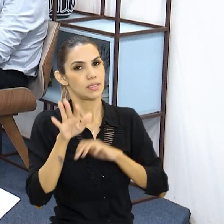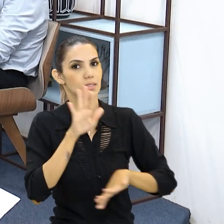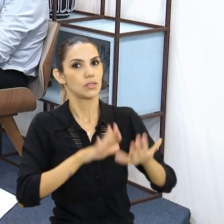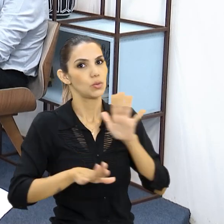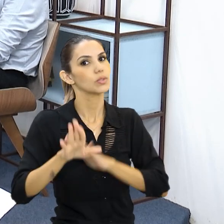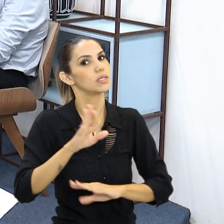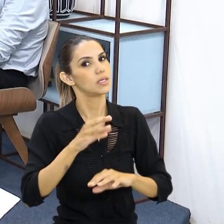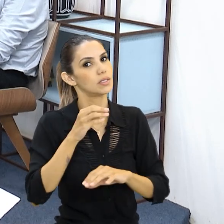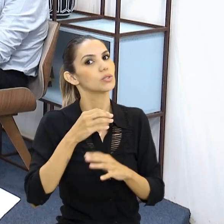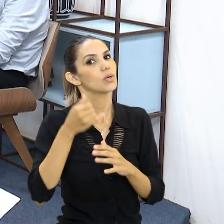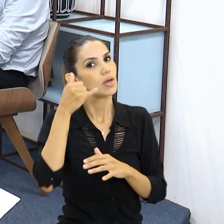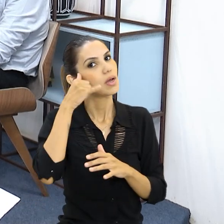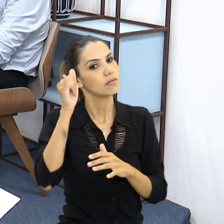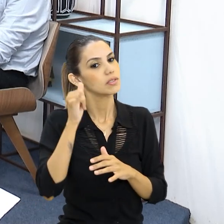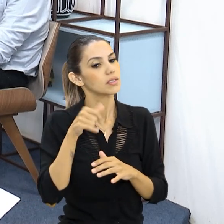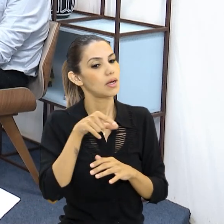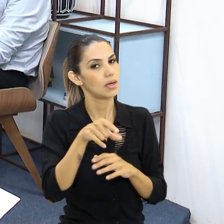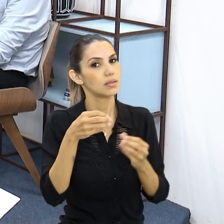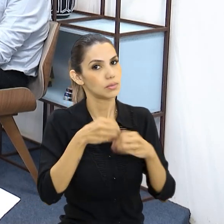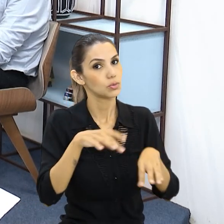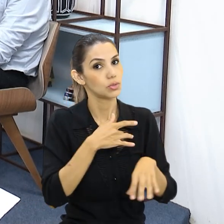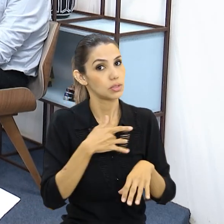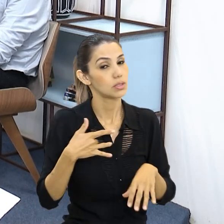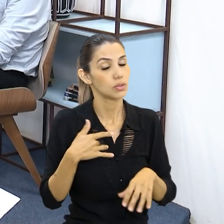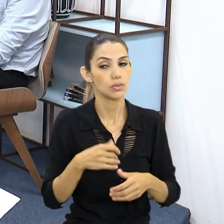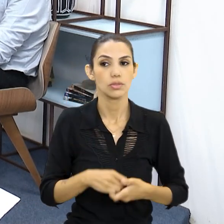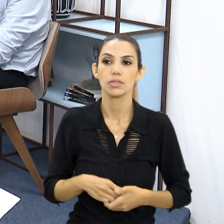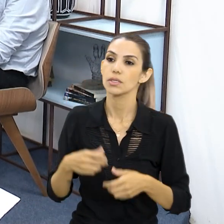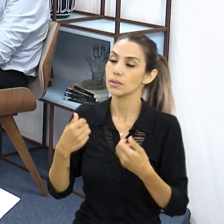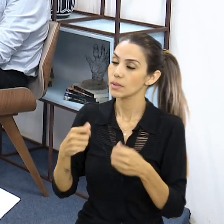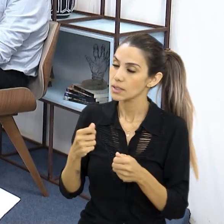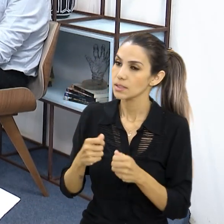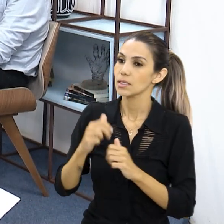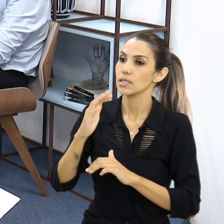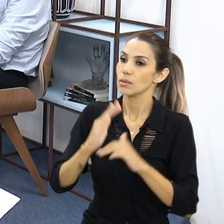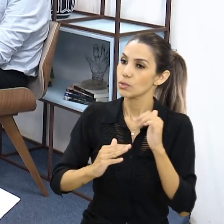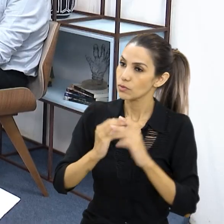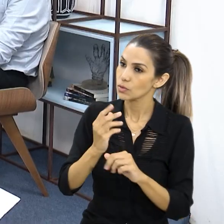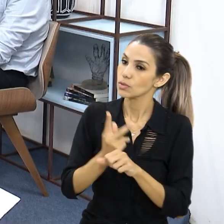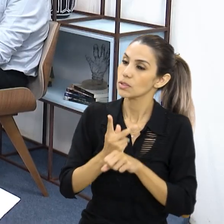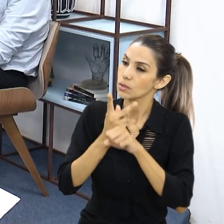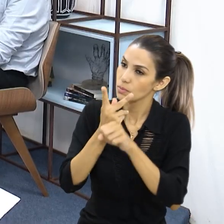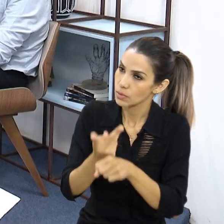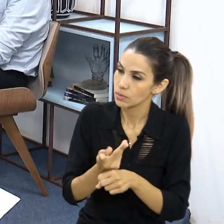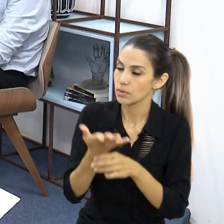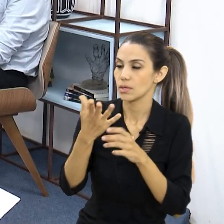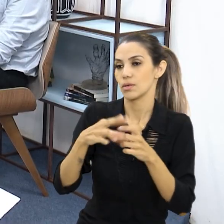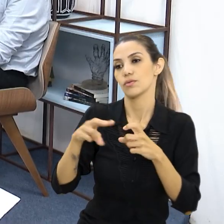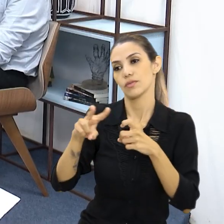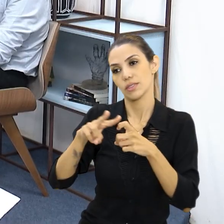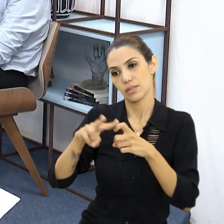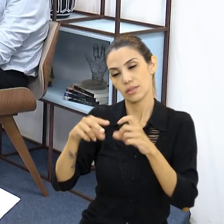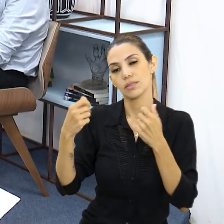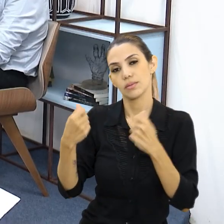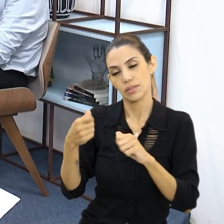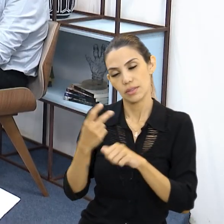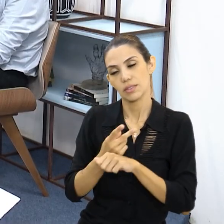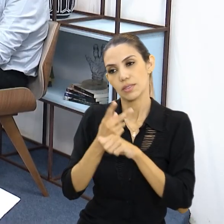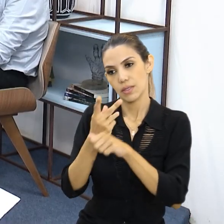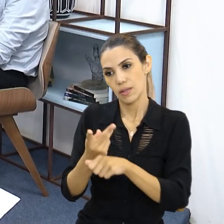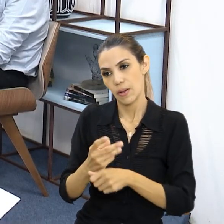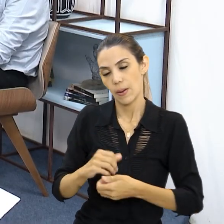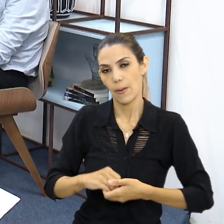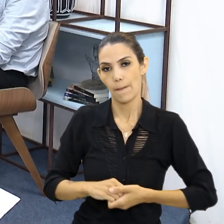meio ambiente. A indicativa é sempre procurar alguém que entende. E esse alguém que entende é sempre um veterinário, né, professora Viviane? E